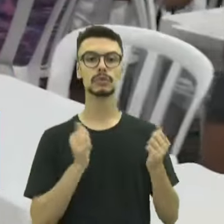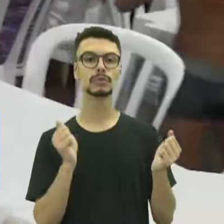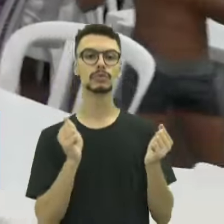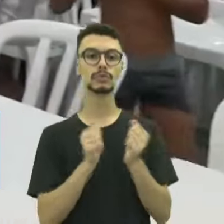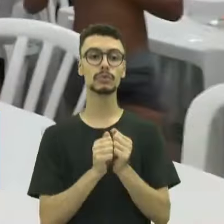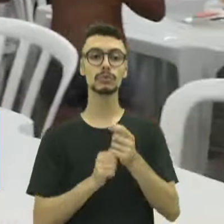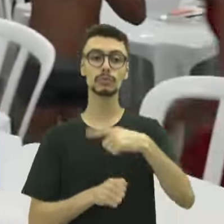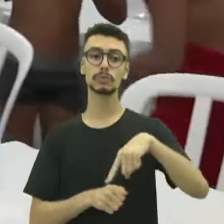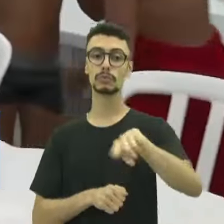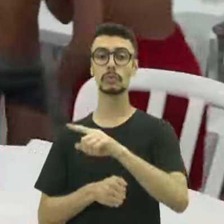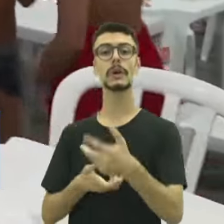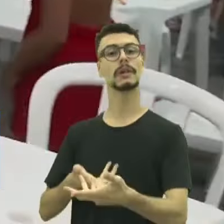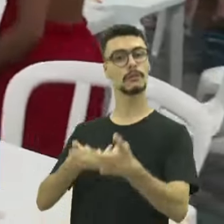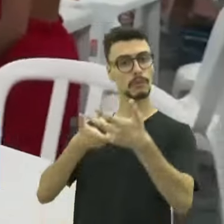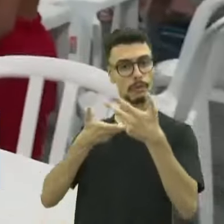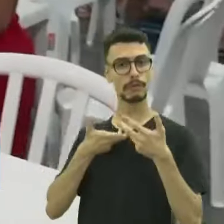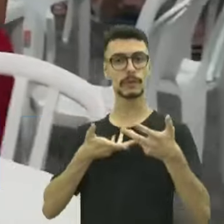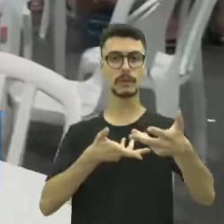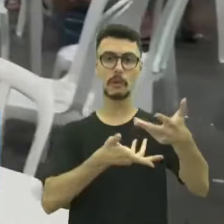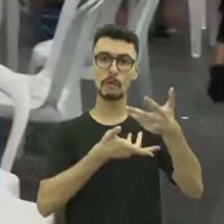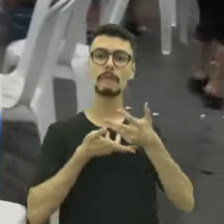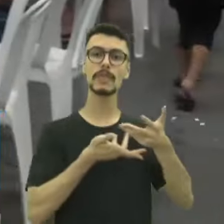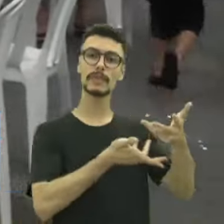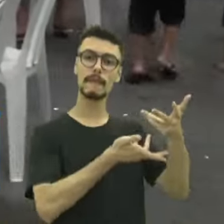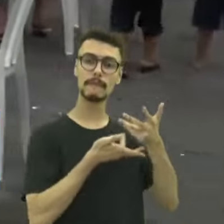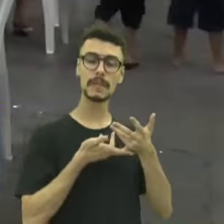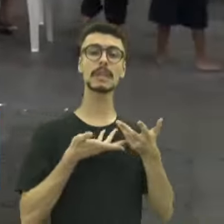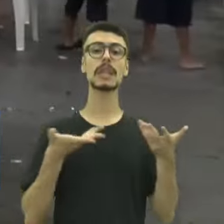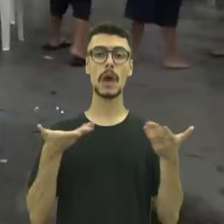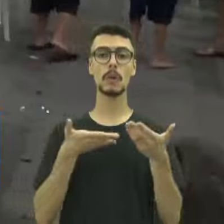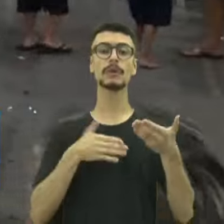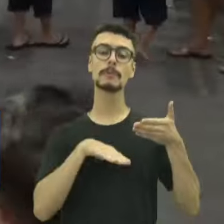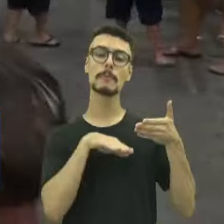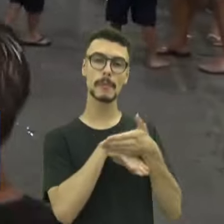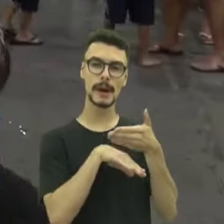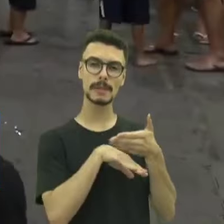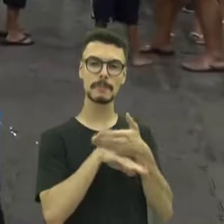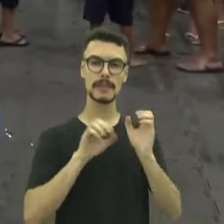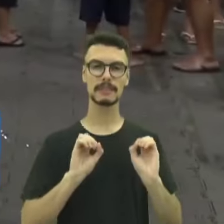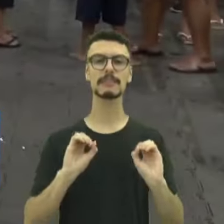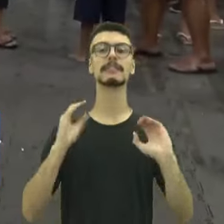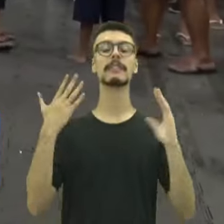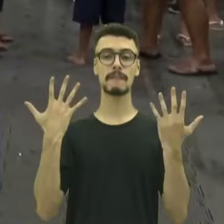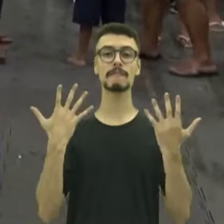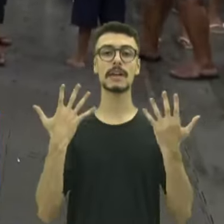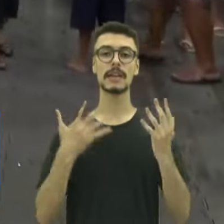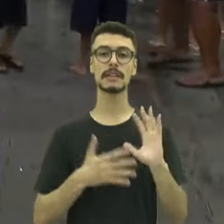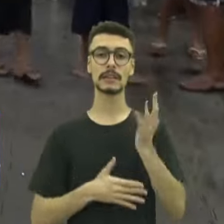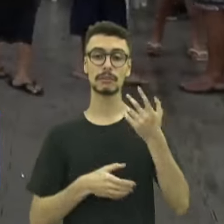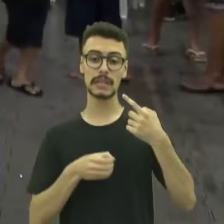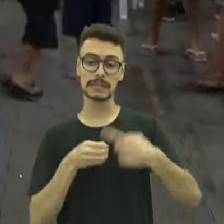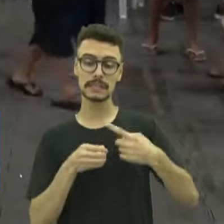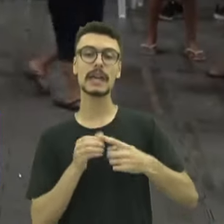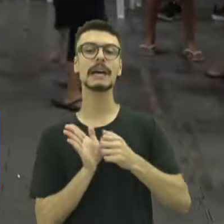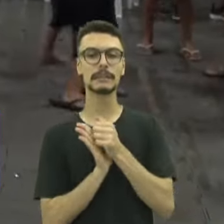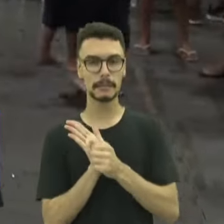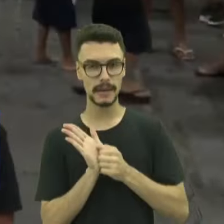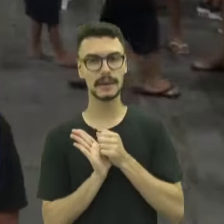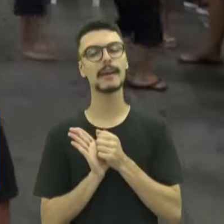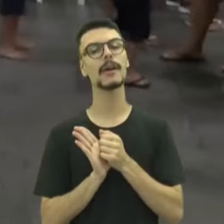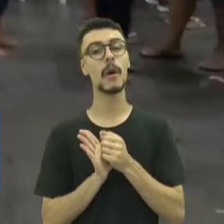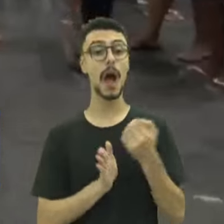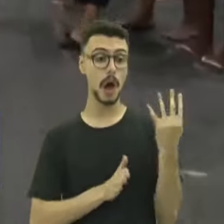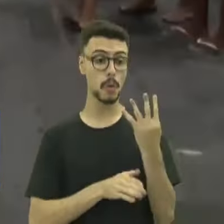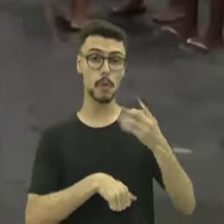eles, convidando você para vir aqui, então, participar da festa que acontece em Paranaguá. Veja, é a